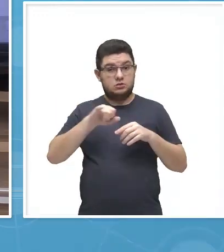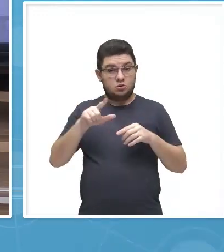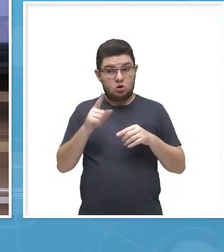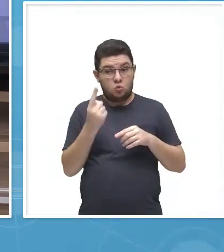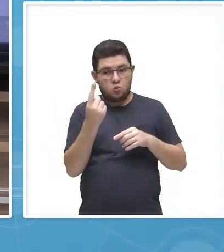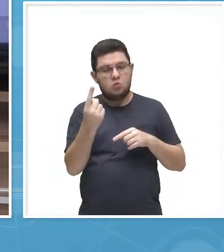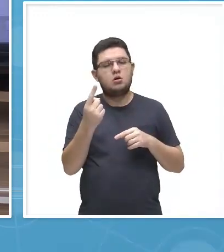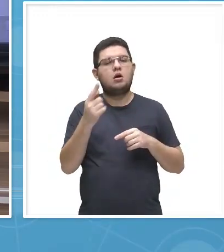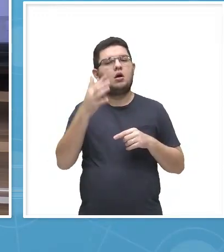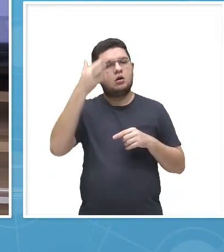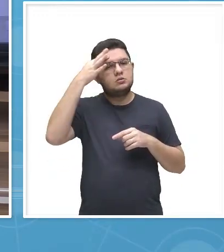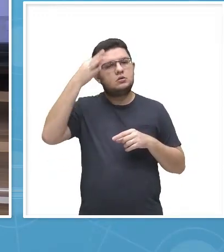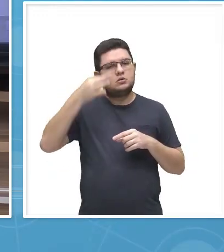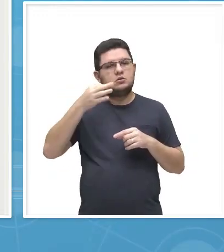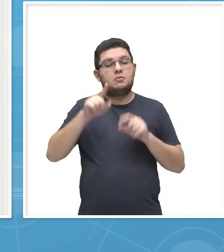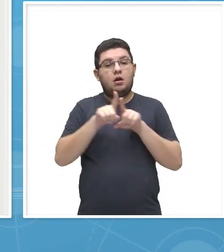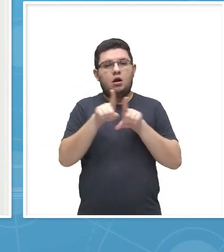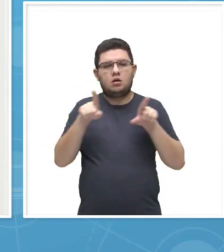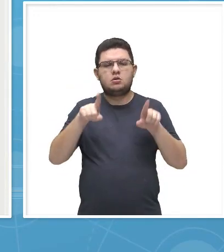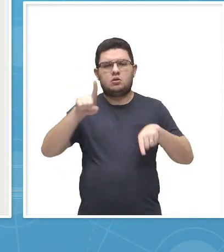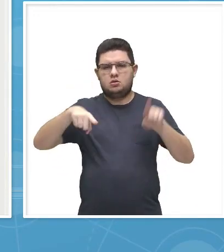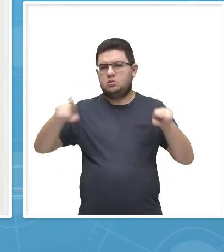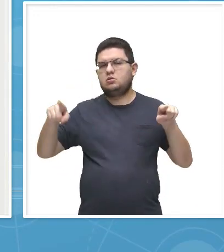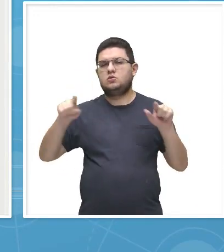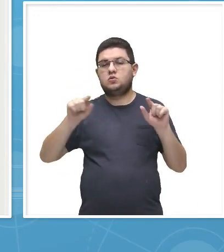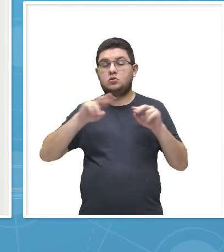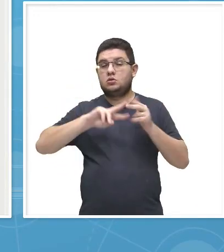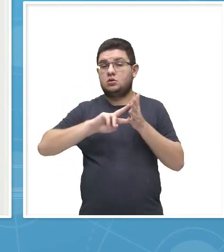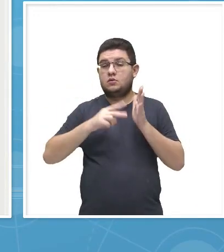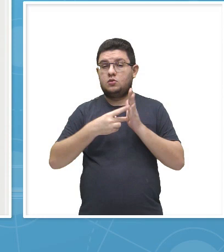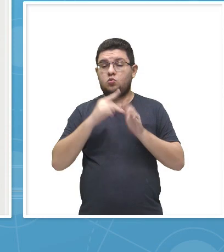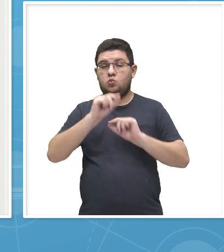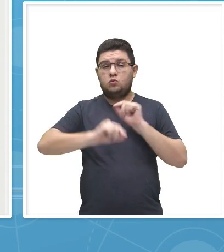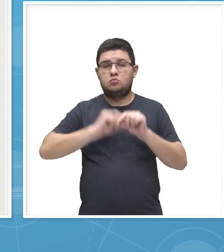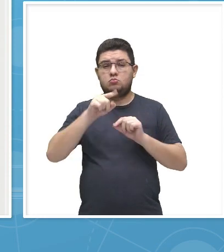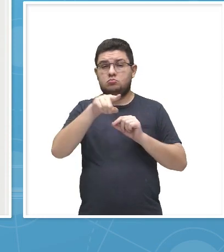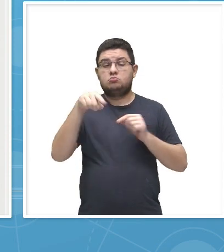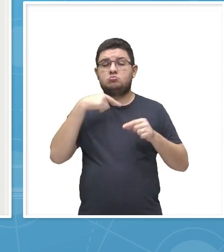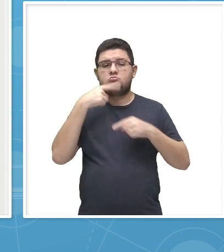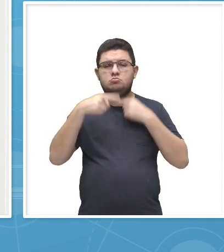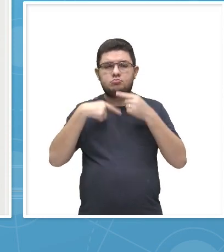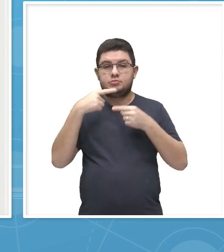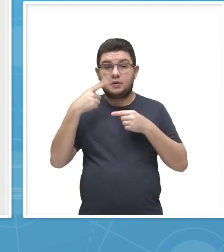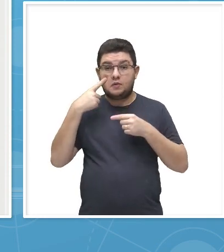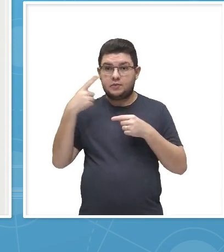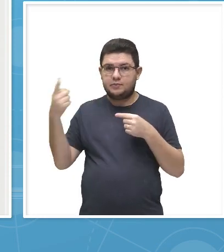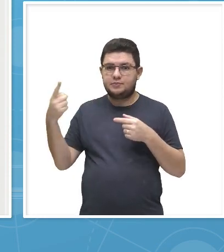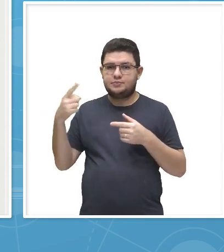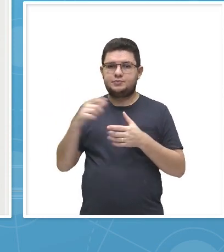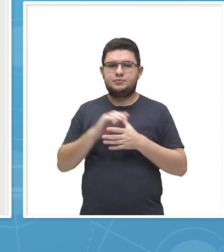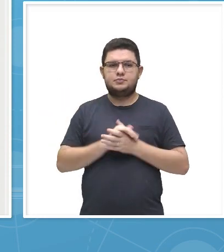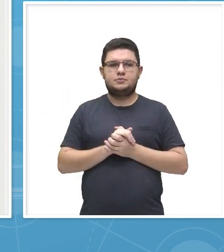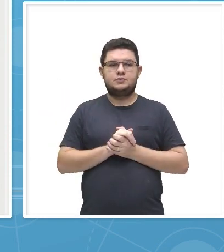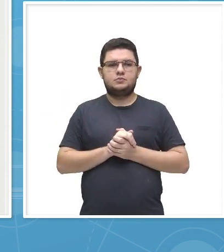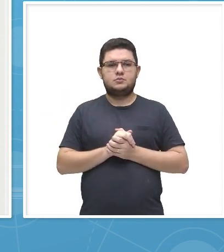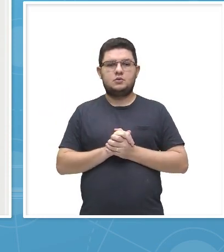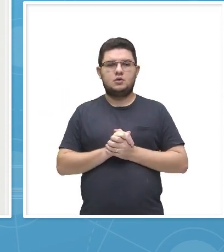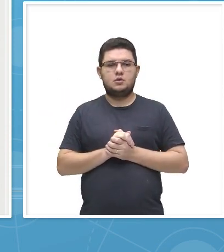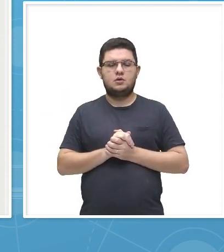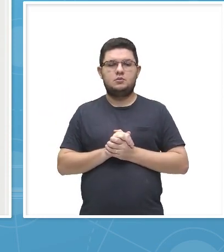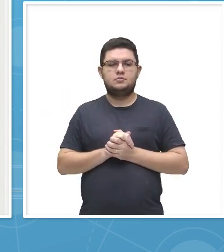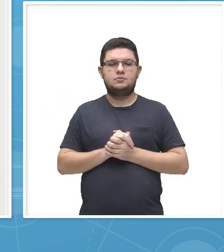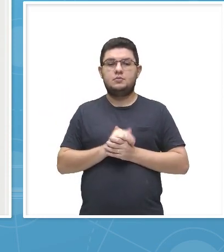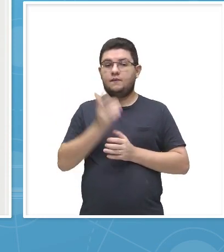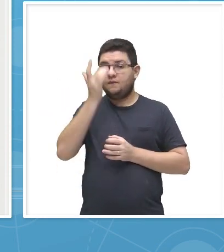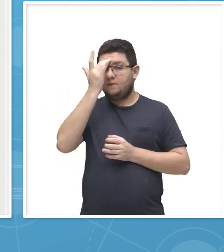de café essa daí tá certo vamos conferir junto comigo e vamos lá tipo Olha já dera que só para